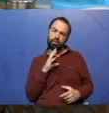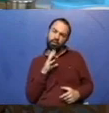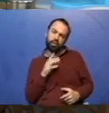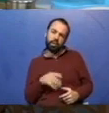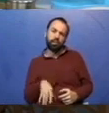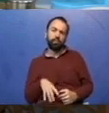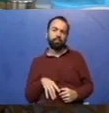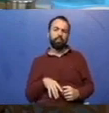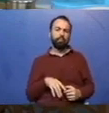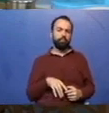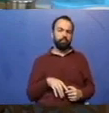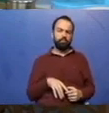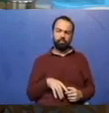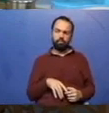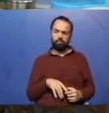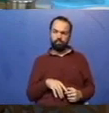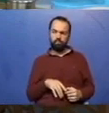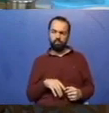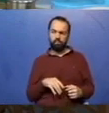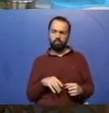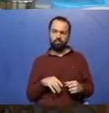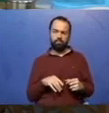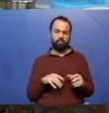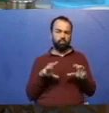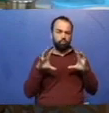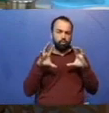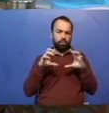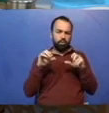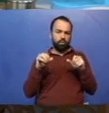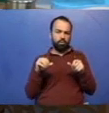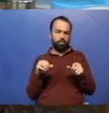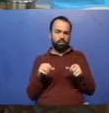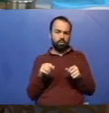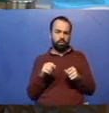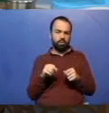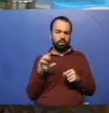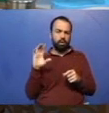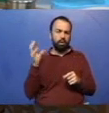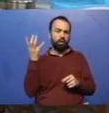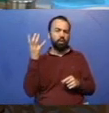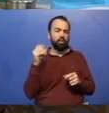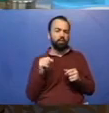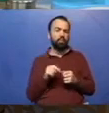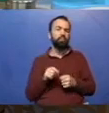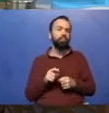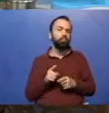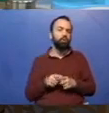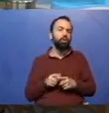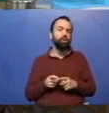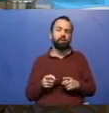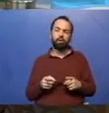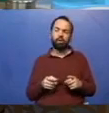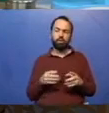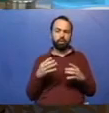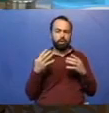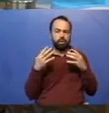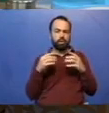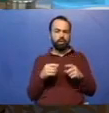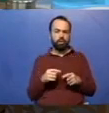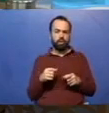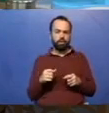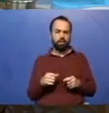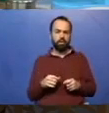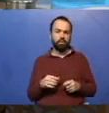muito interessante, formação de nuvens, né? Vapor de água por cristais de gelos, animais que viveram na